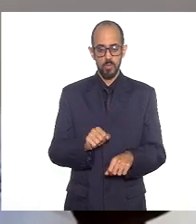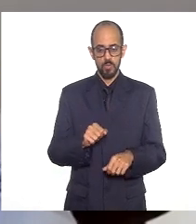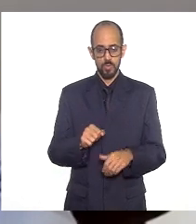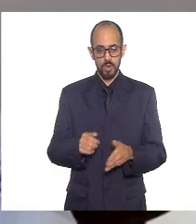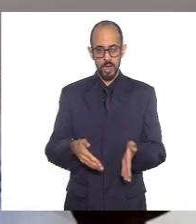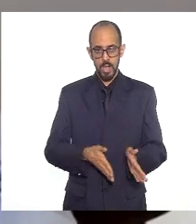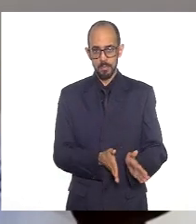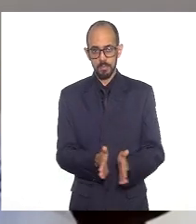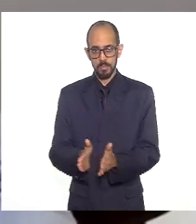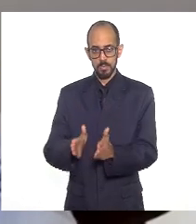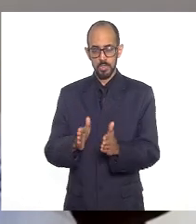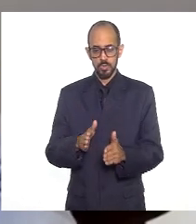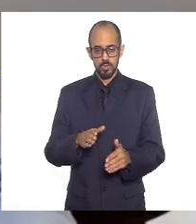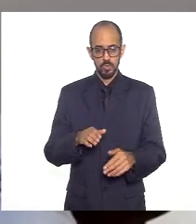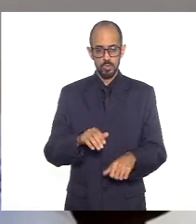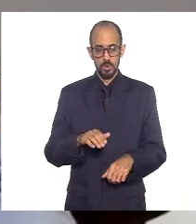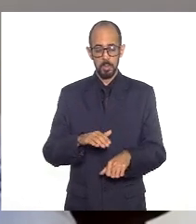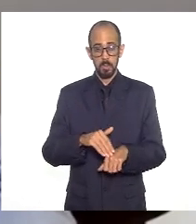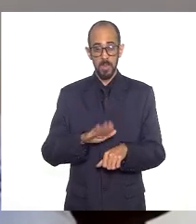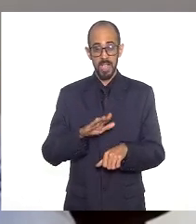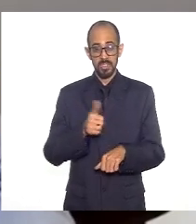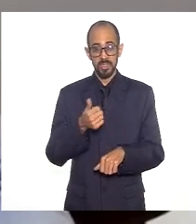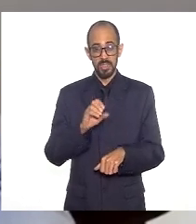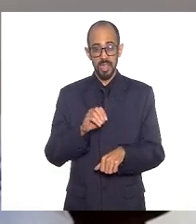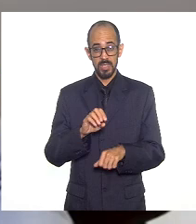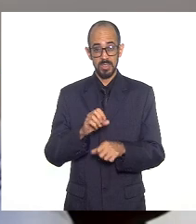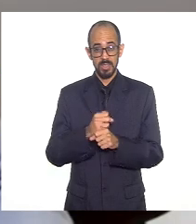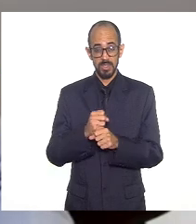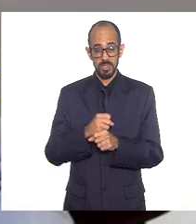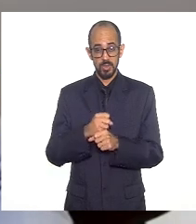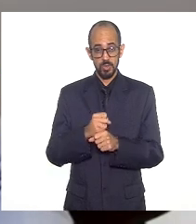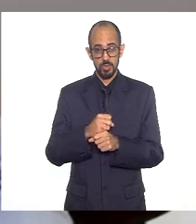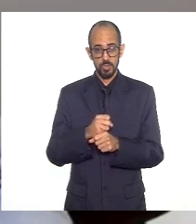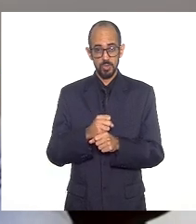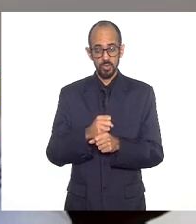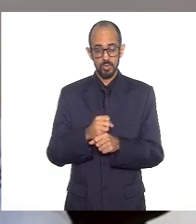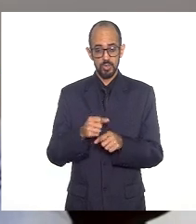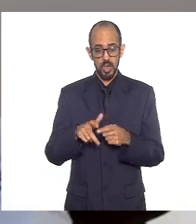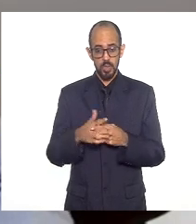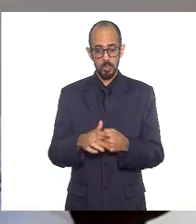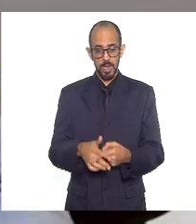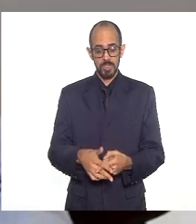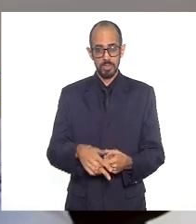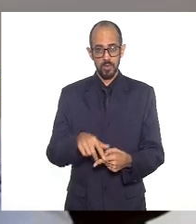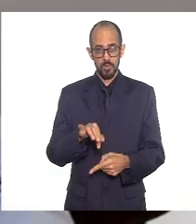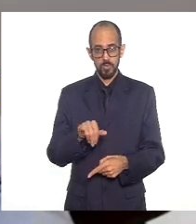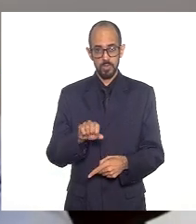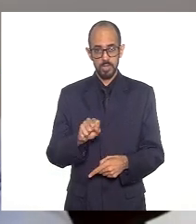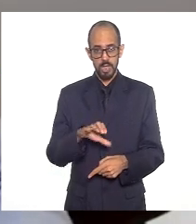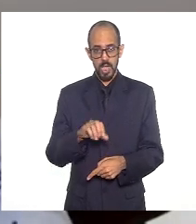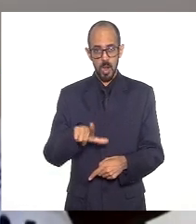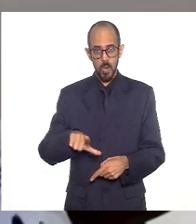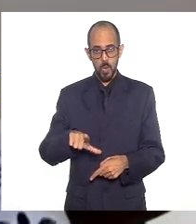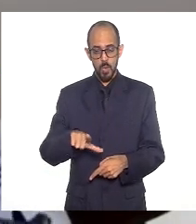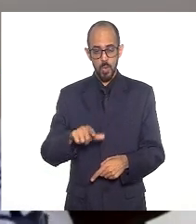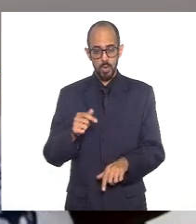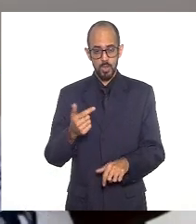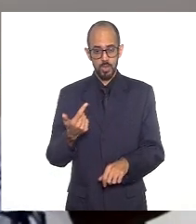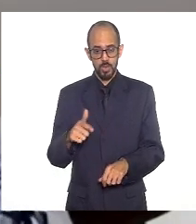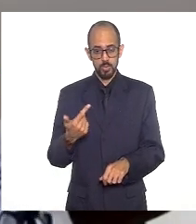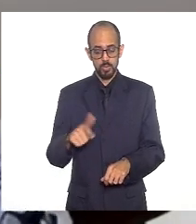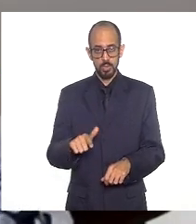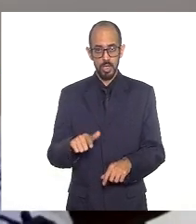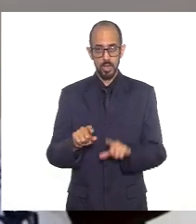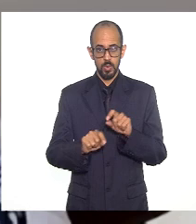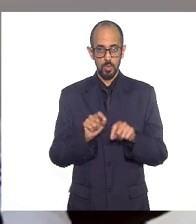longevo até, de 10 anos, de regime de recuperação fiscal, sem ter algum tipo de amortecimento nas suas